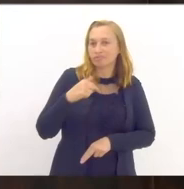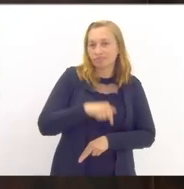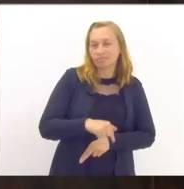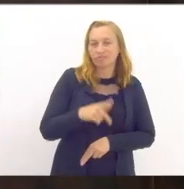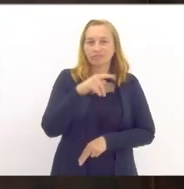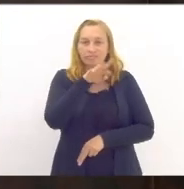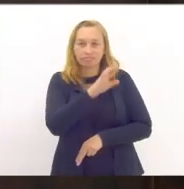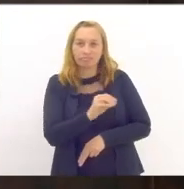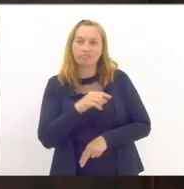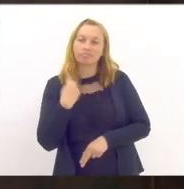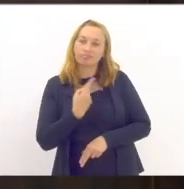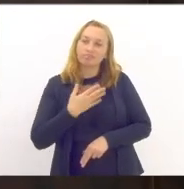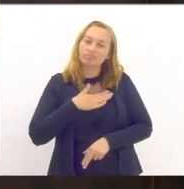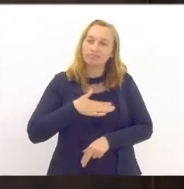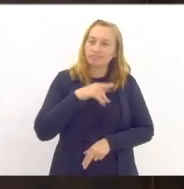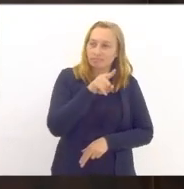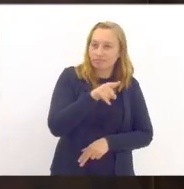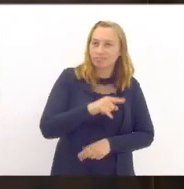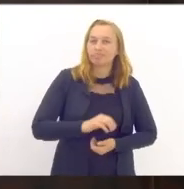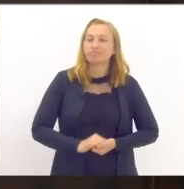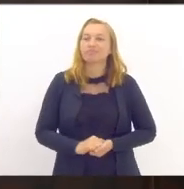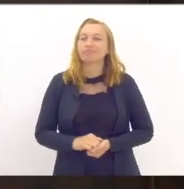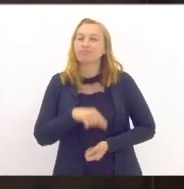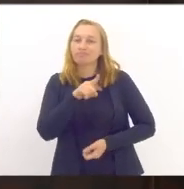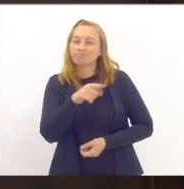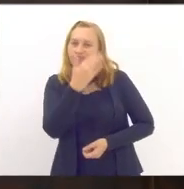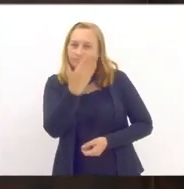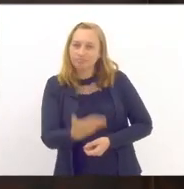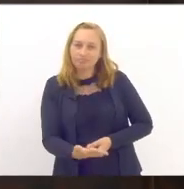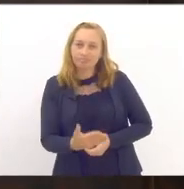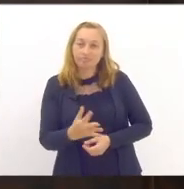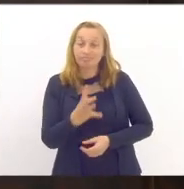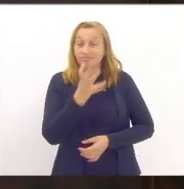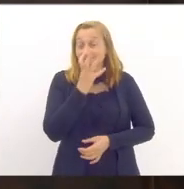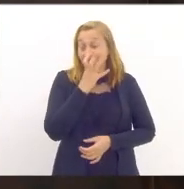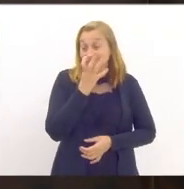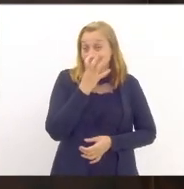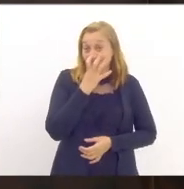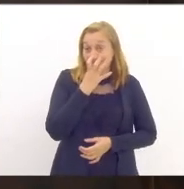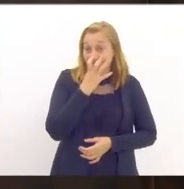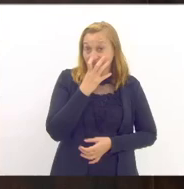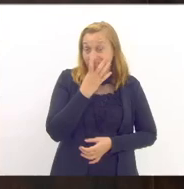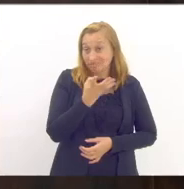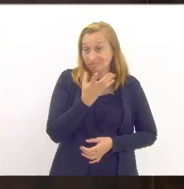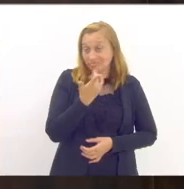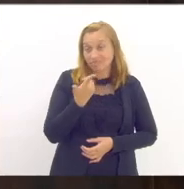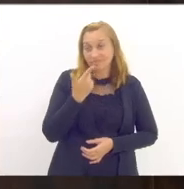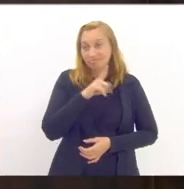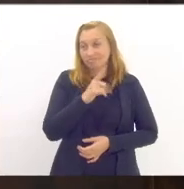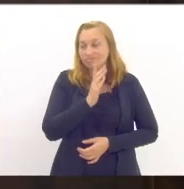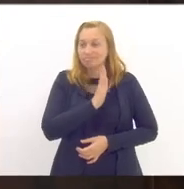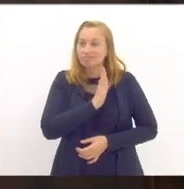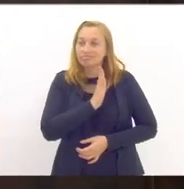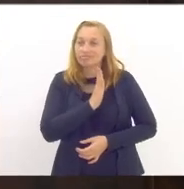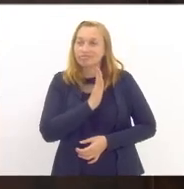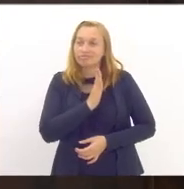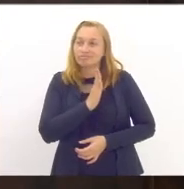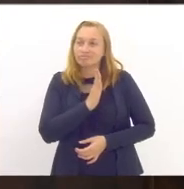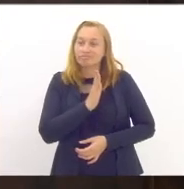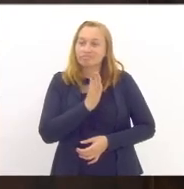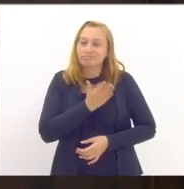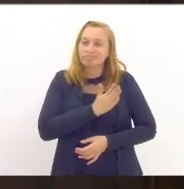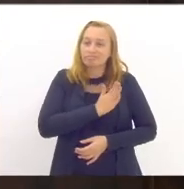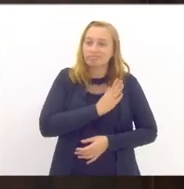porque nós gostamos de você. Você é essa pessoa admirável, essa pessoa que conquistou o coração de todos